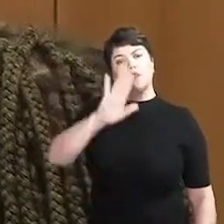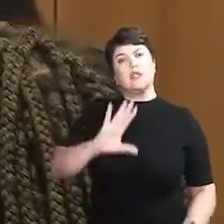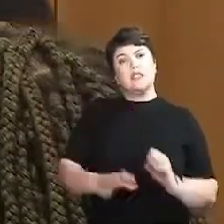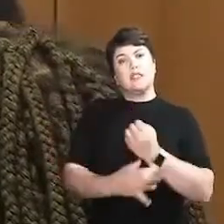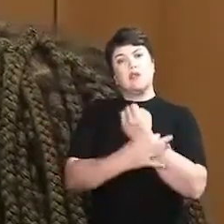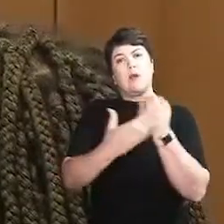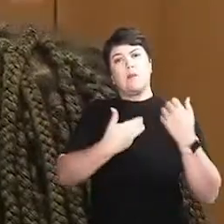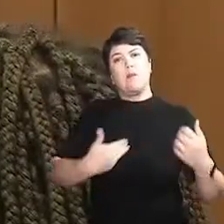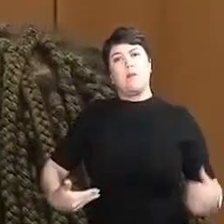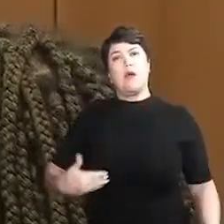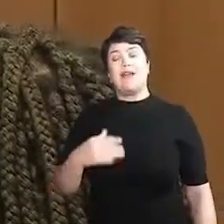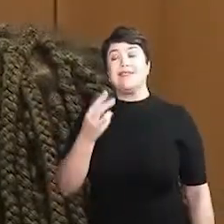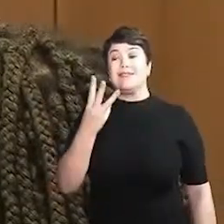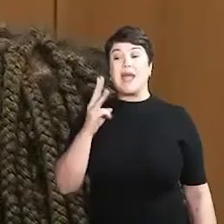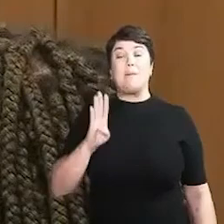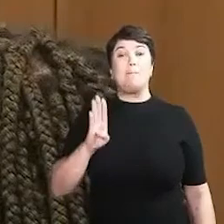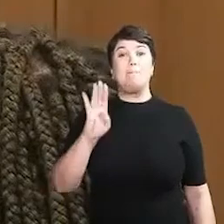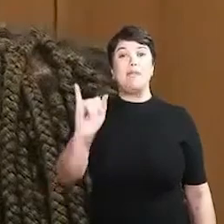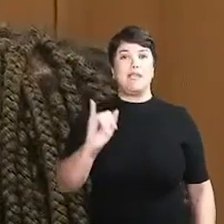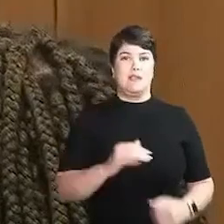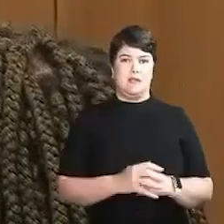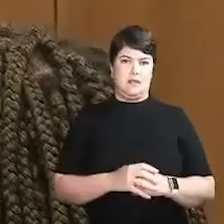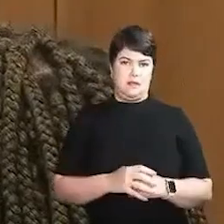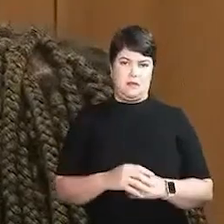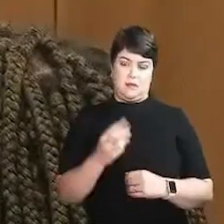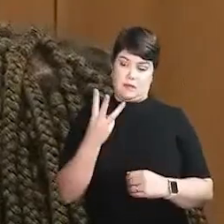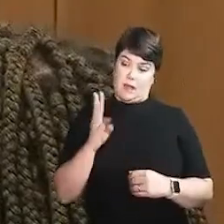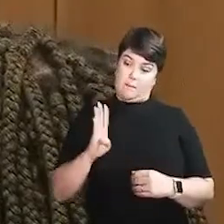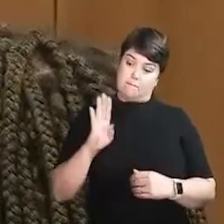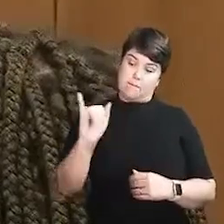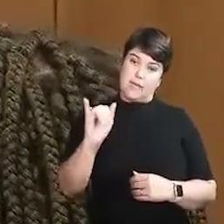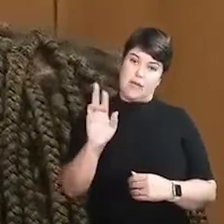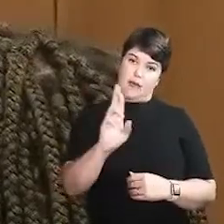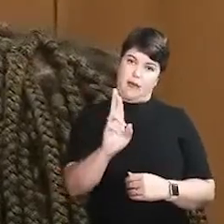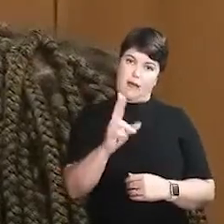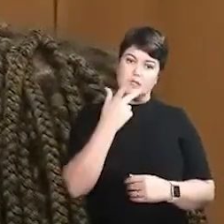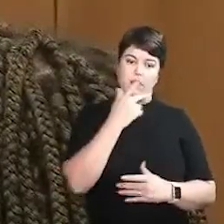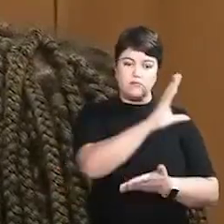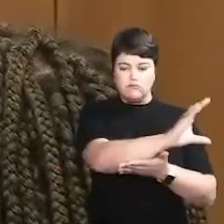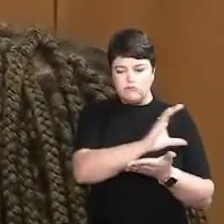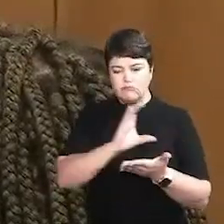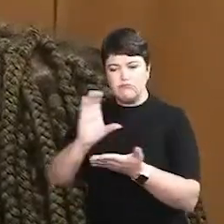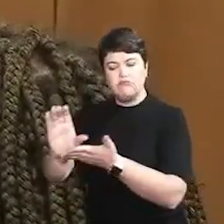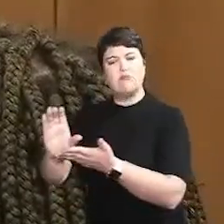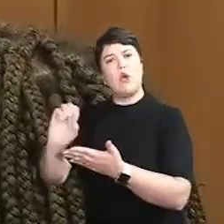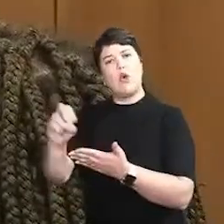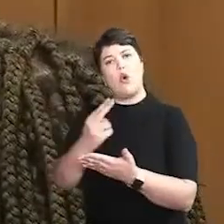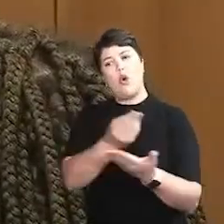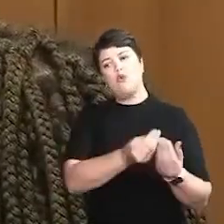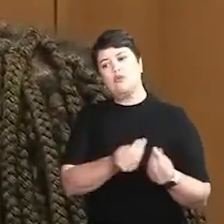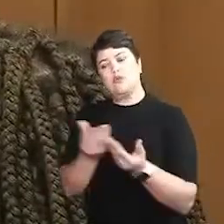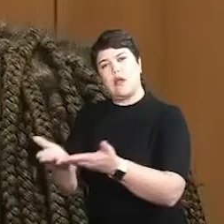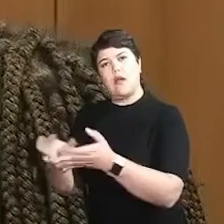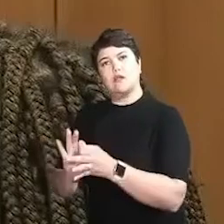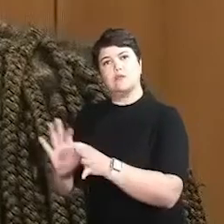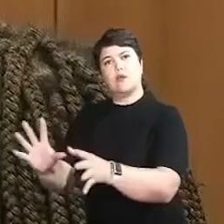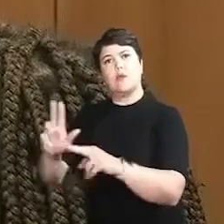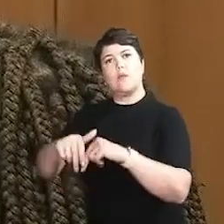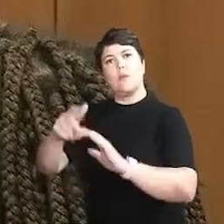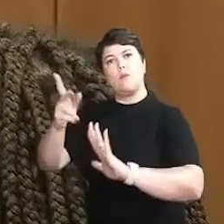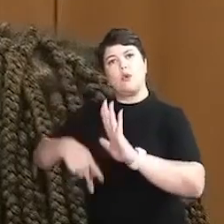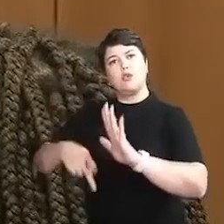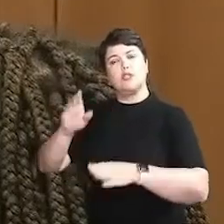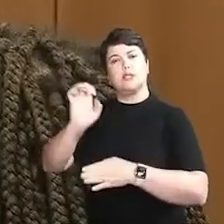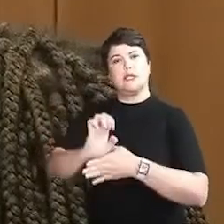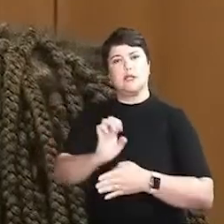chegando perto de R bilhões de reais repassados ou disponibilizados a projetos